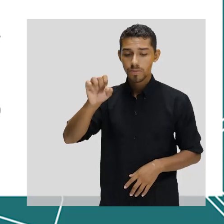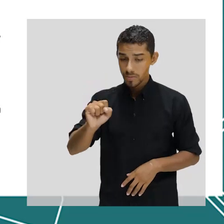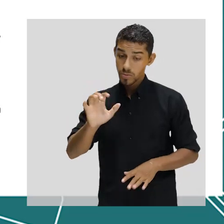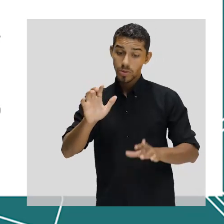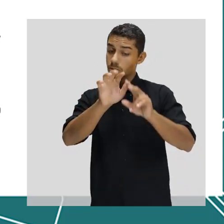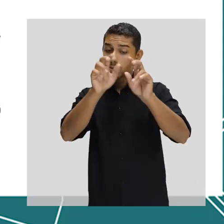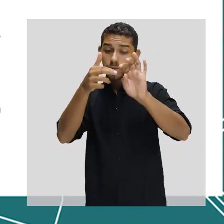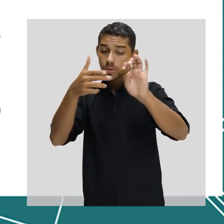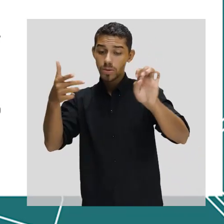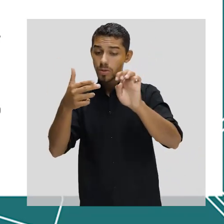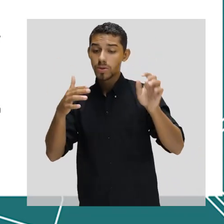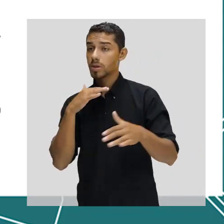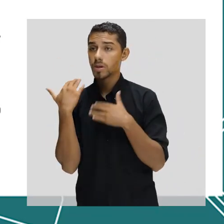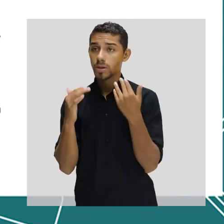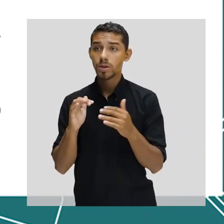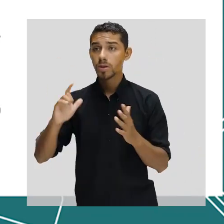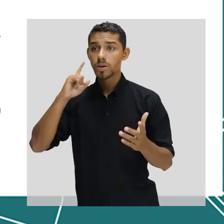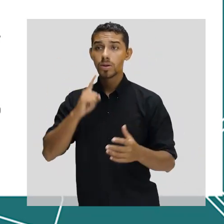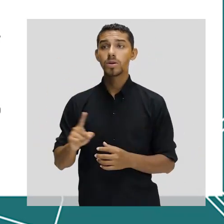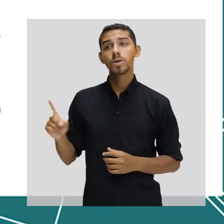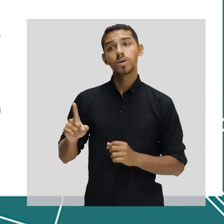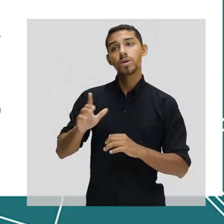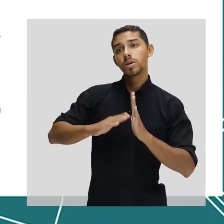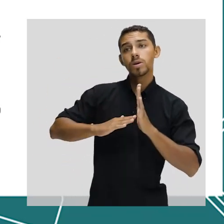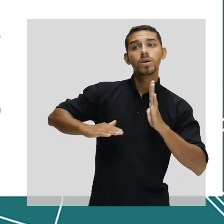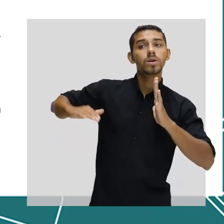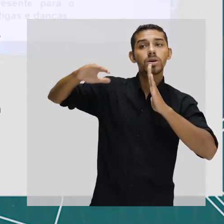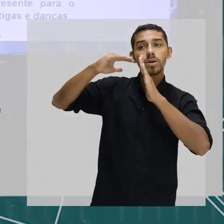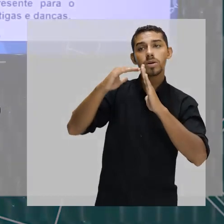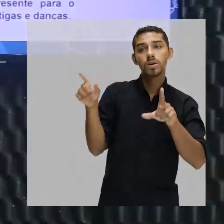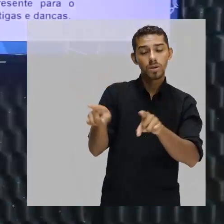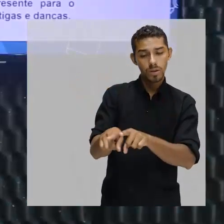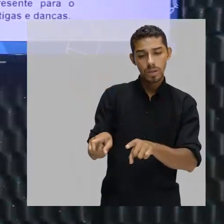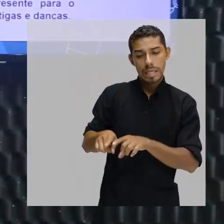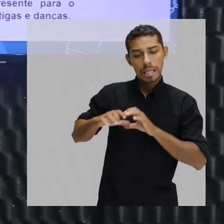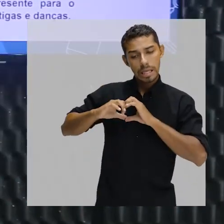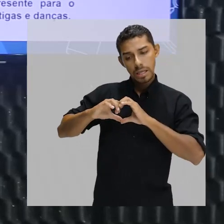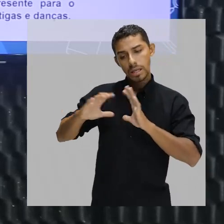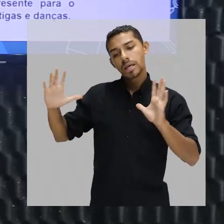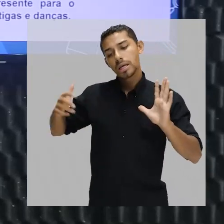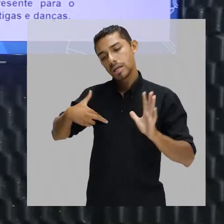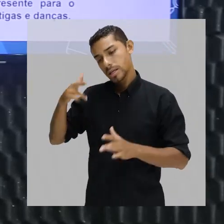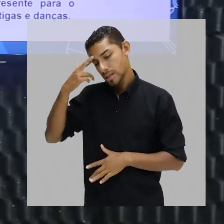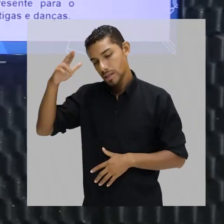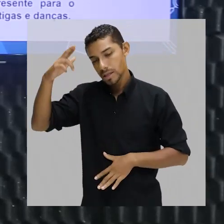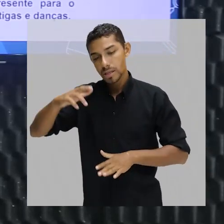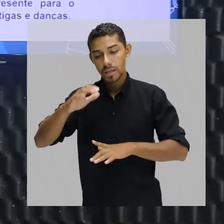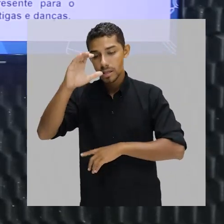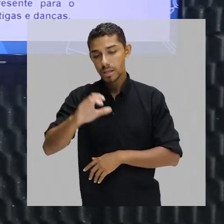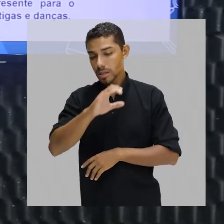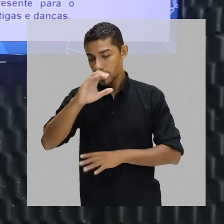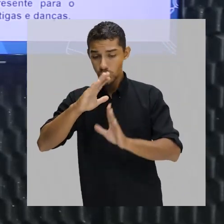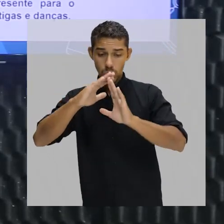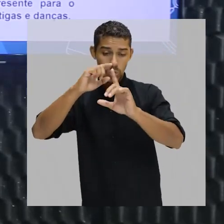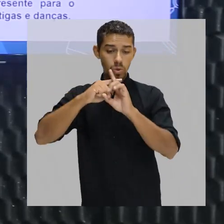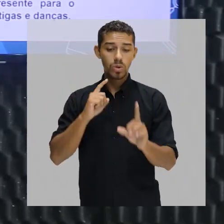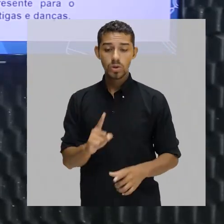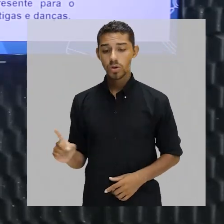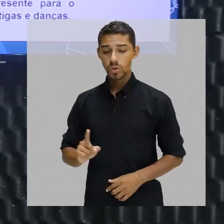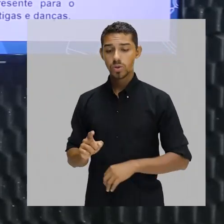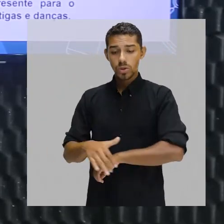ressurreição, associado aos autos e às paixões, no caso da religião católica. Então, esse reisado é um cortejo pela